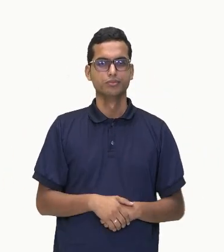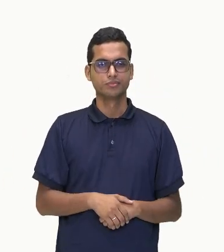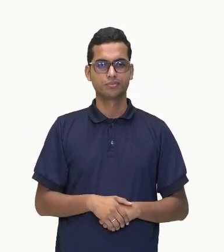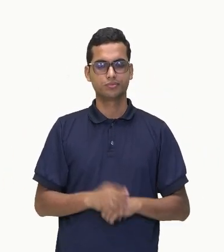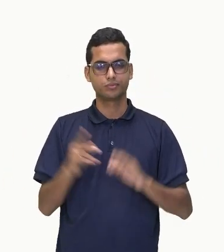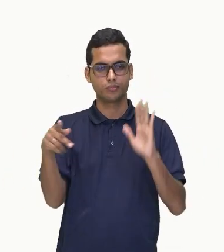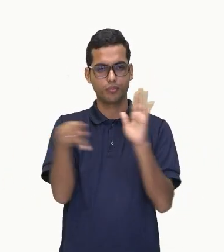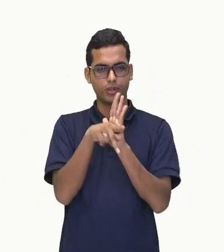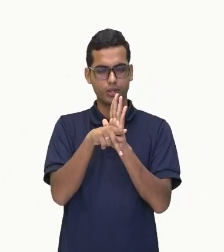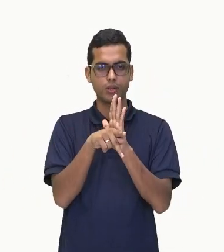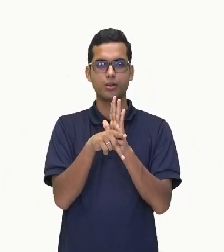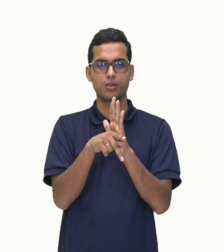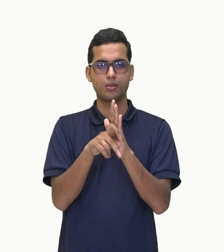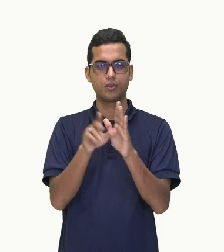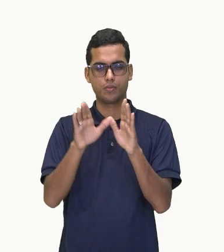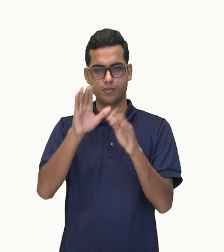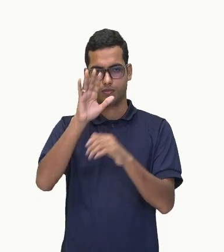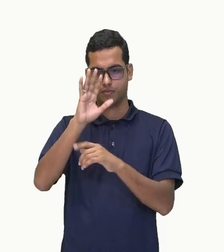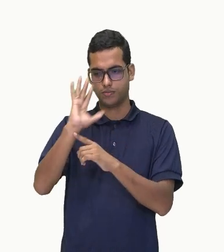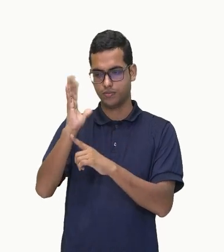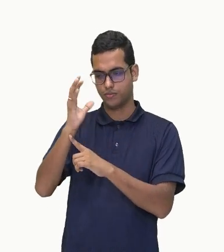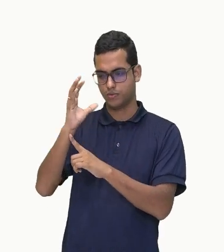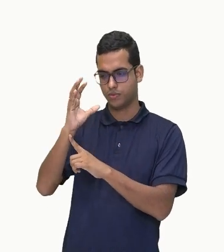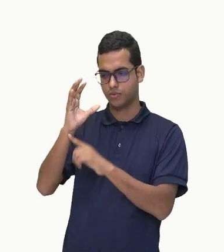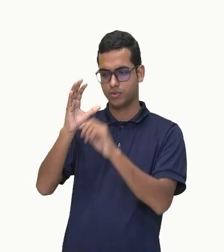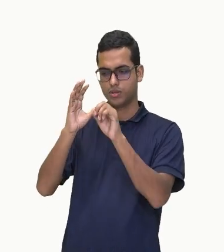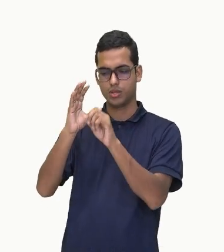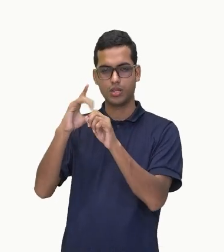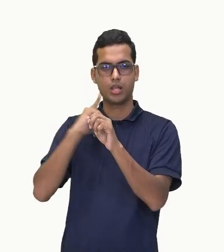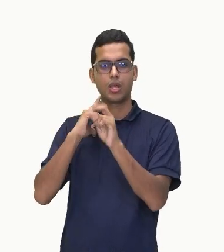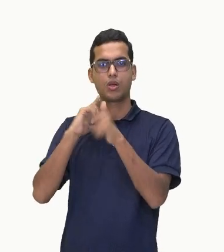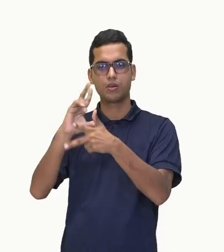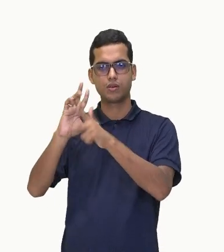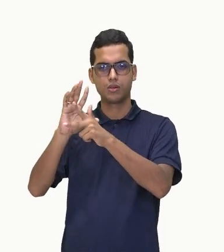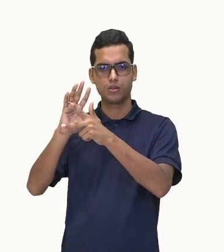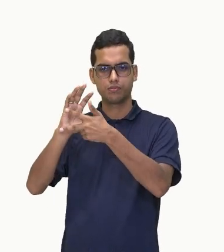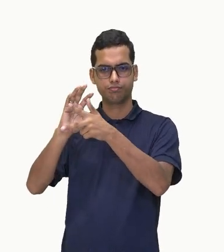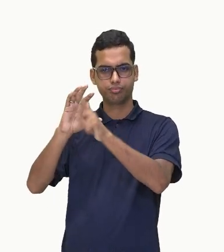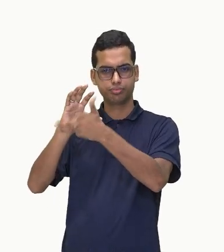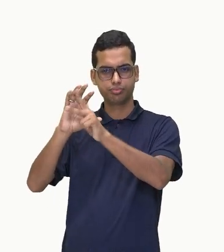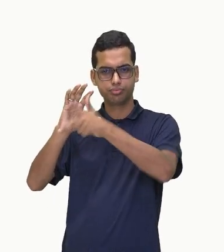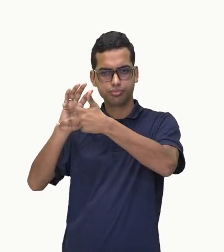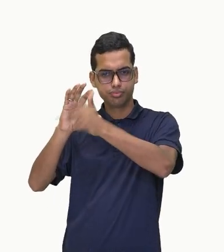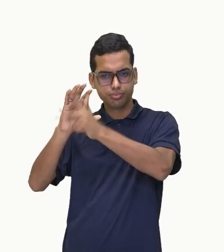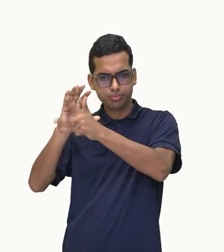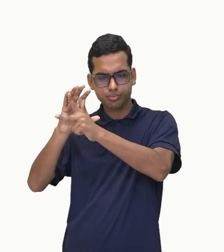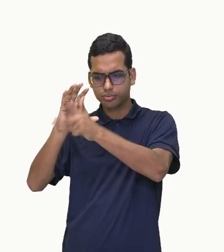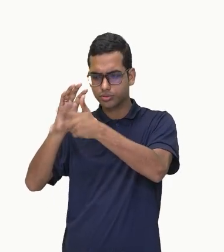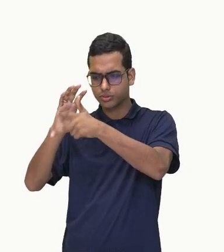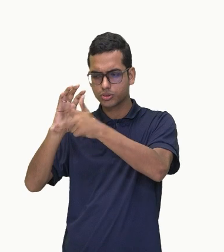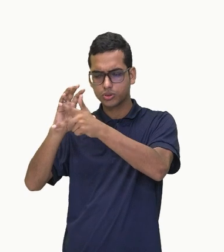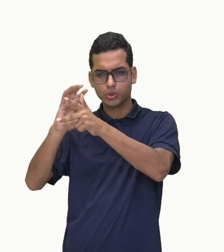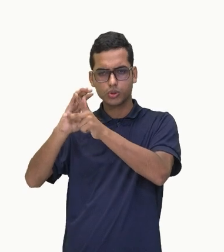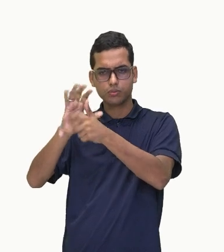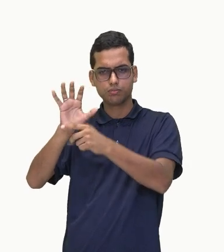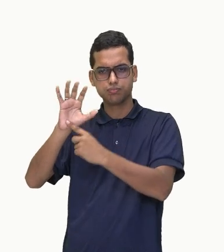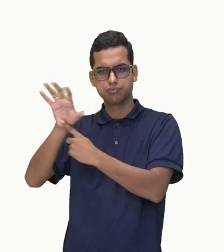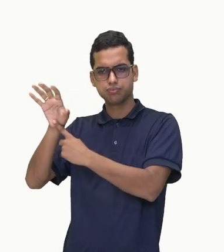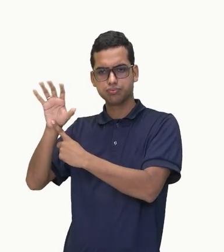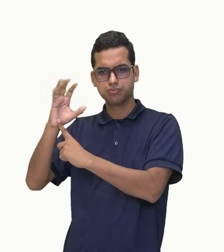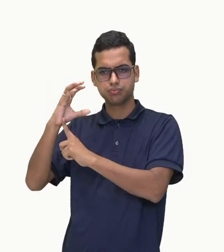de um ventilador ligado. Vejam que a trajetória é uma forma de círculo. E o